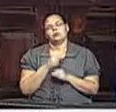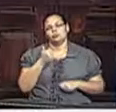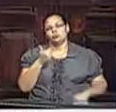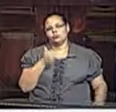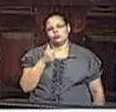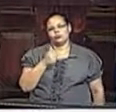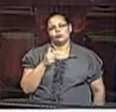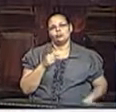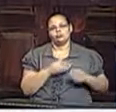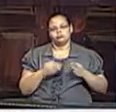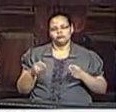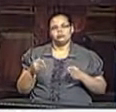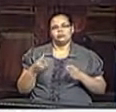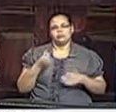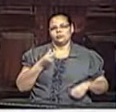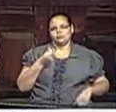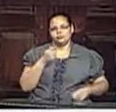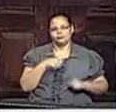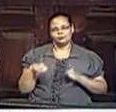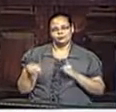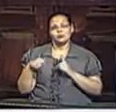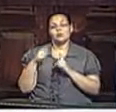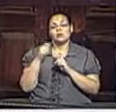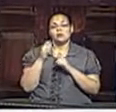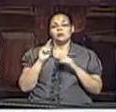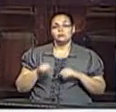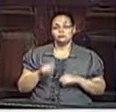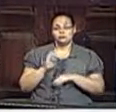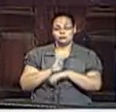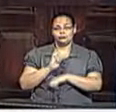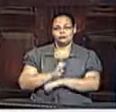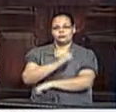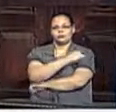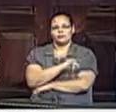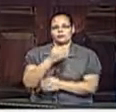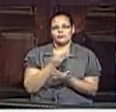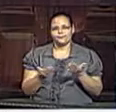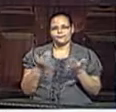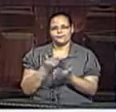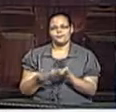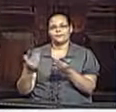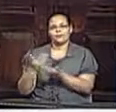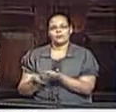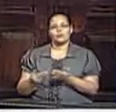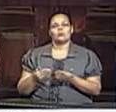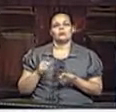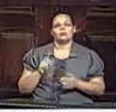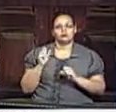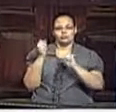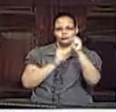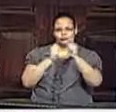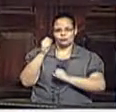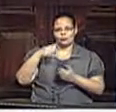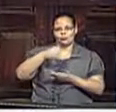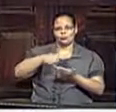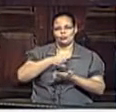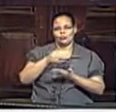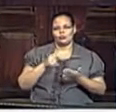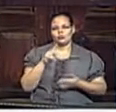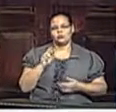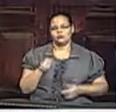semestre, e o Estado do Rio de Janeiro está perdendo competitividade na indústria de óleo e gás. E pode ser que